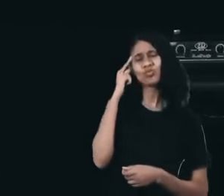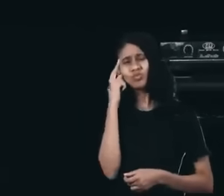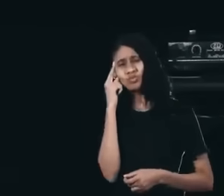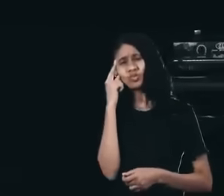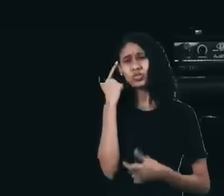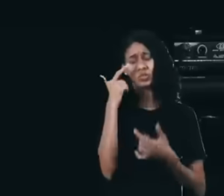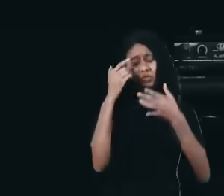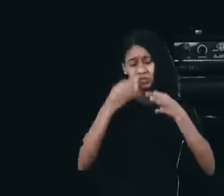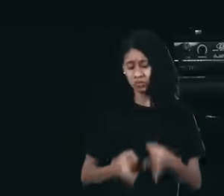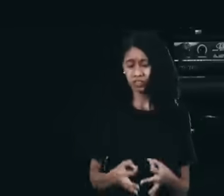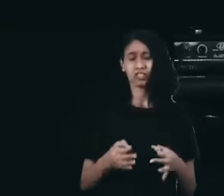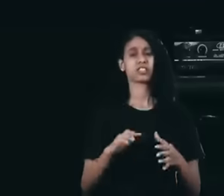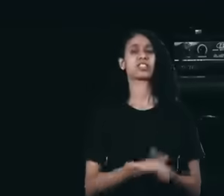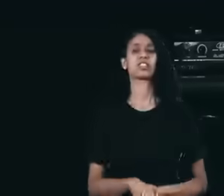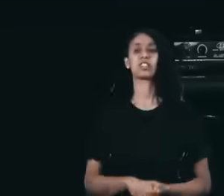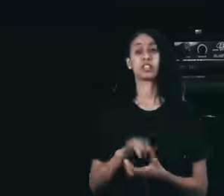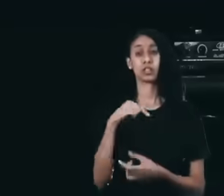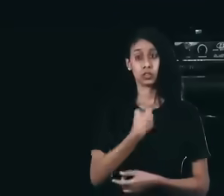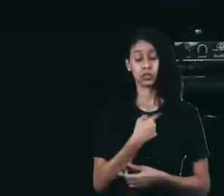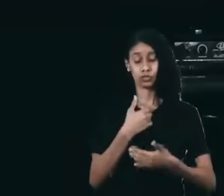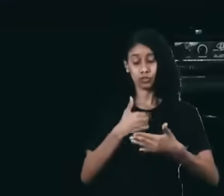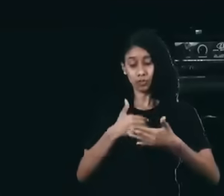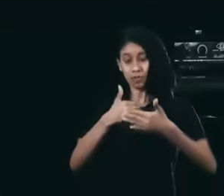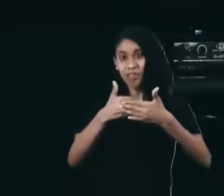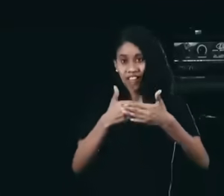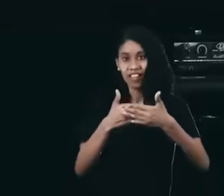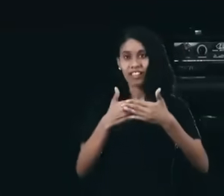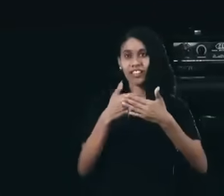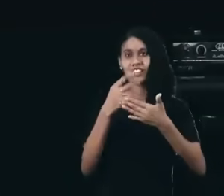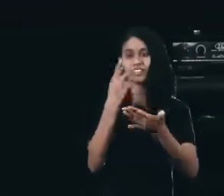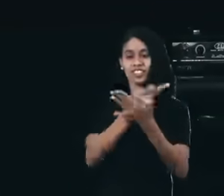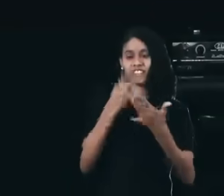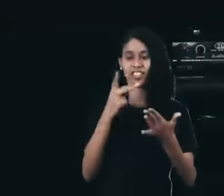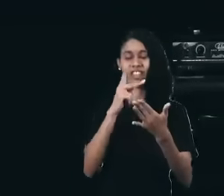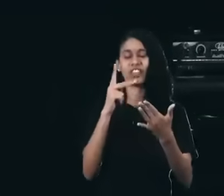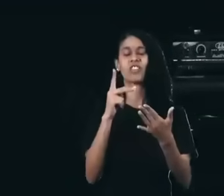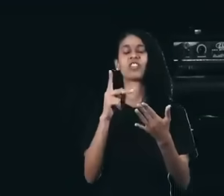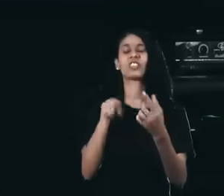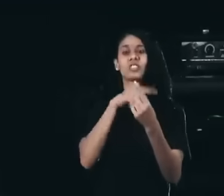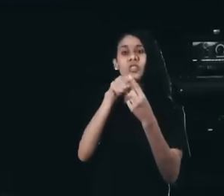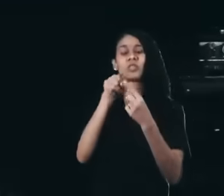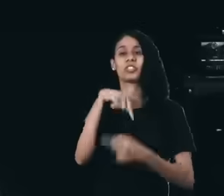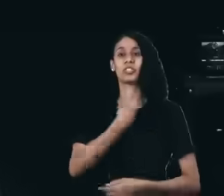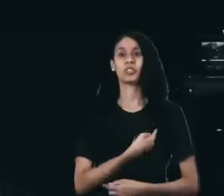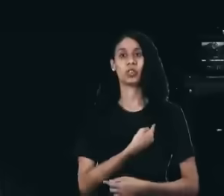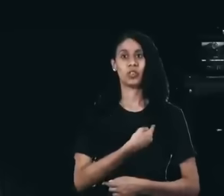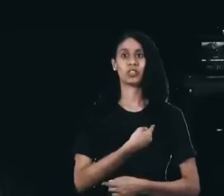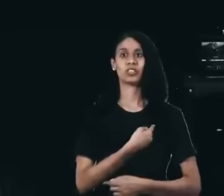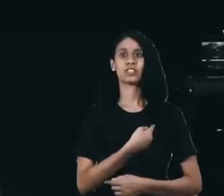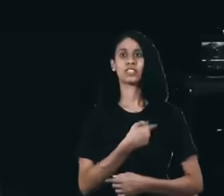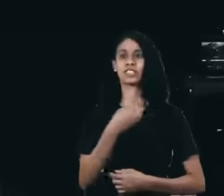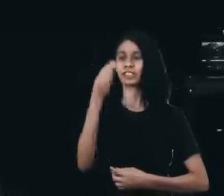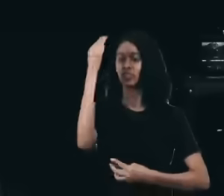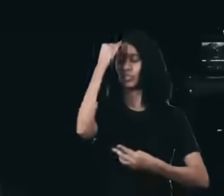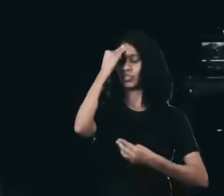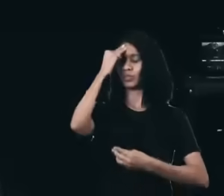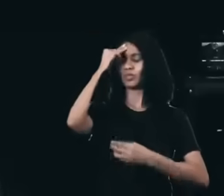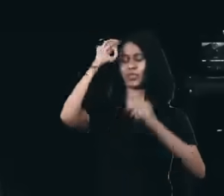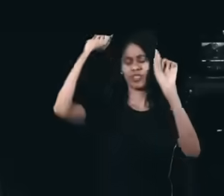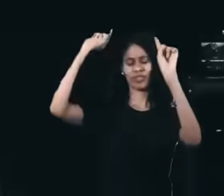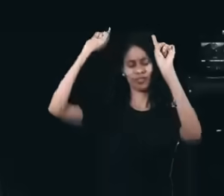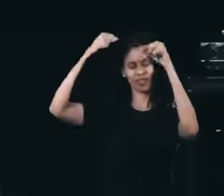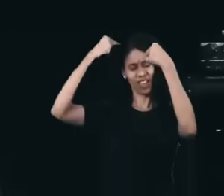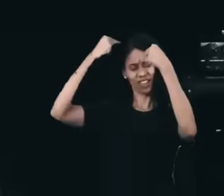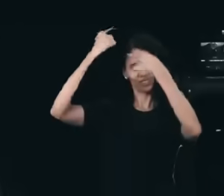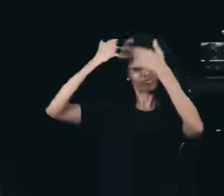incertezas. Ei, quando nós estivermos próximos de viver o cumprimento do nosso chamado, a nossa mente vai ser atacada. Será que eu estou